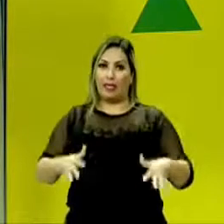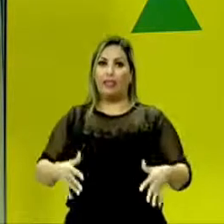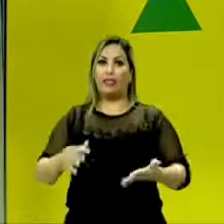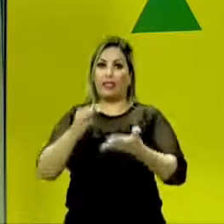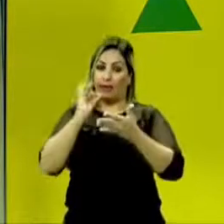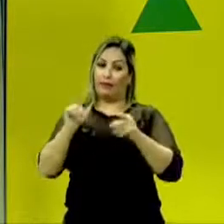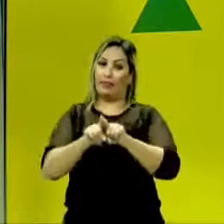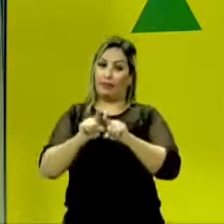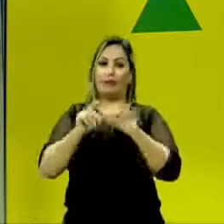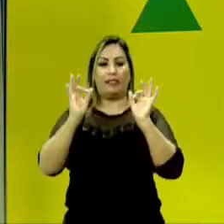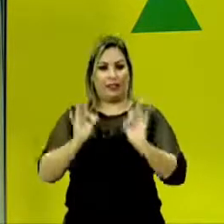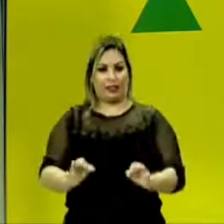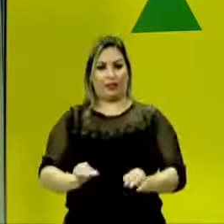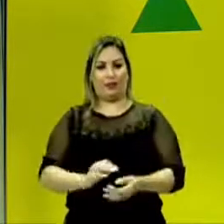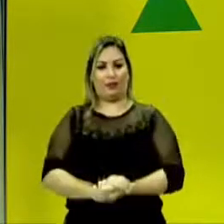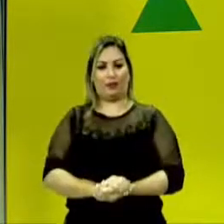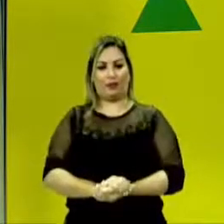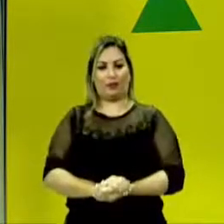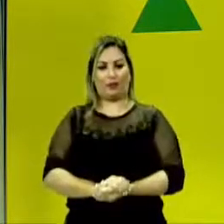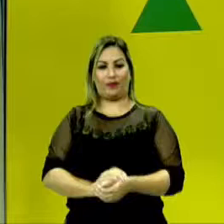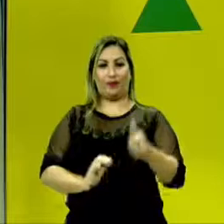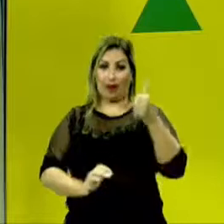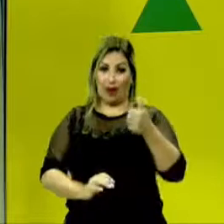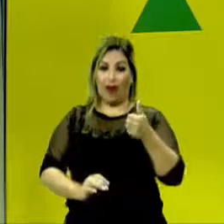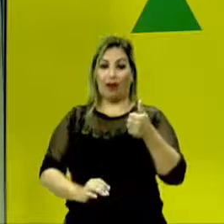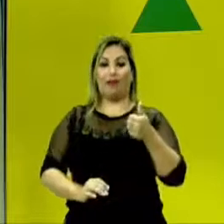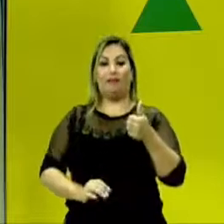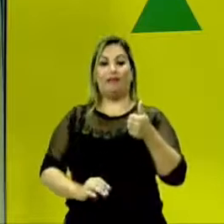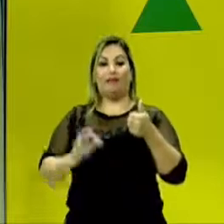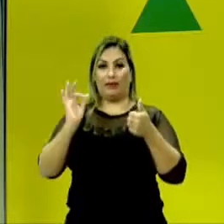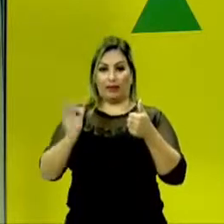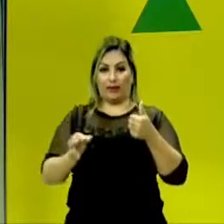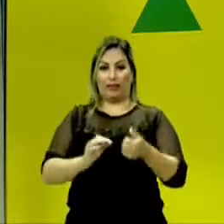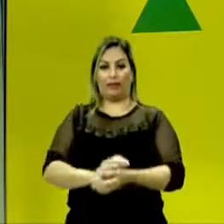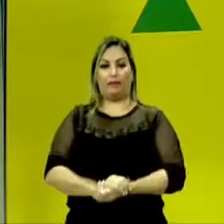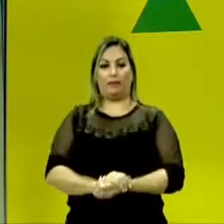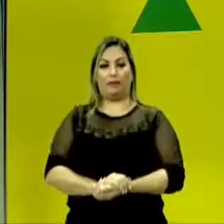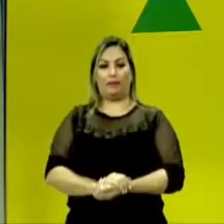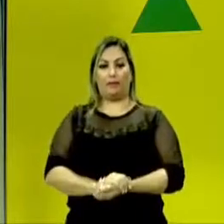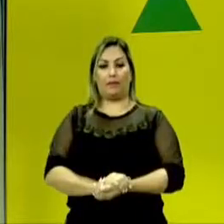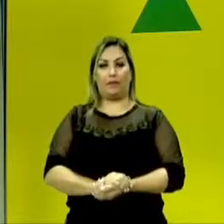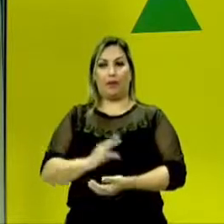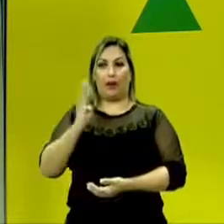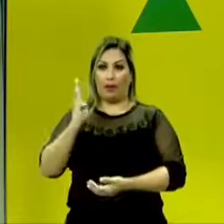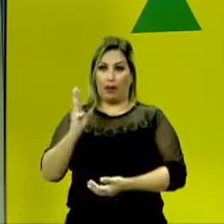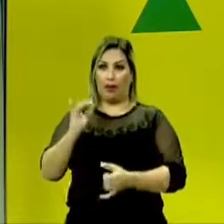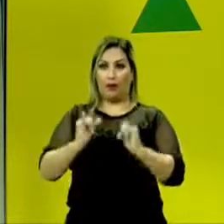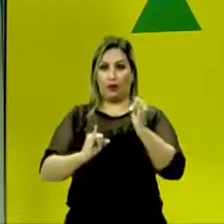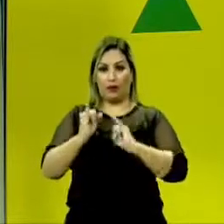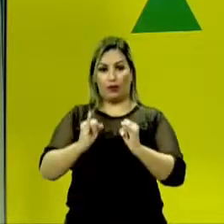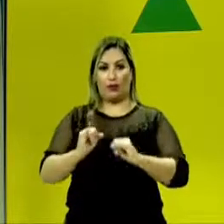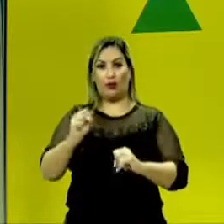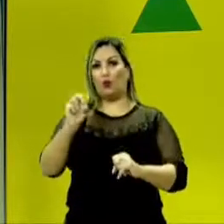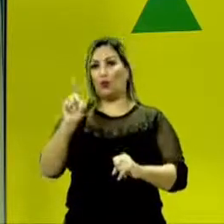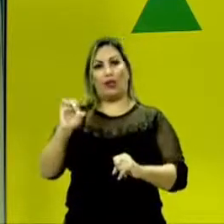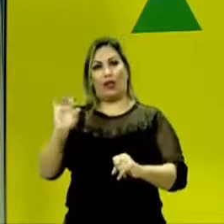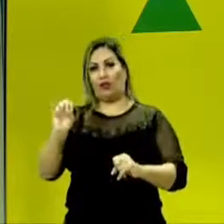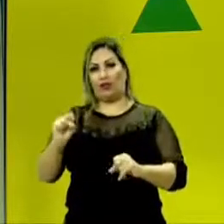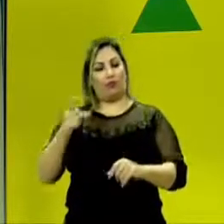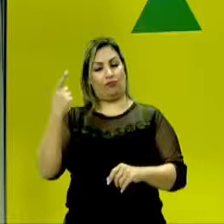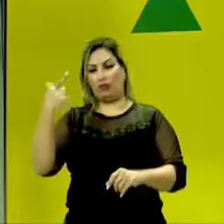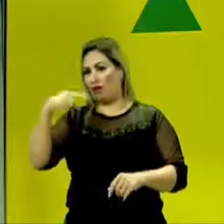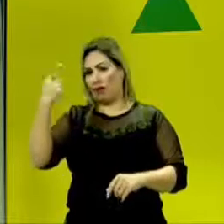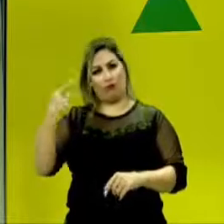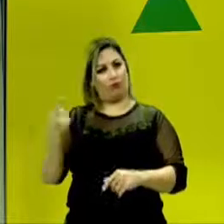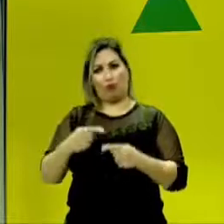cafeicultura também está correta. Letra A. Na B, industrialização do Sudeste já é